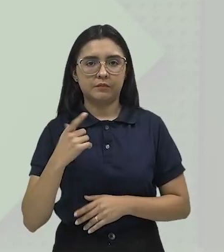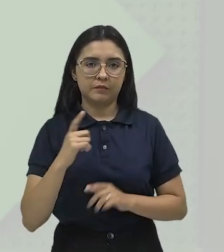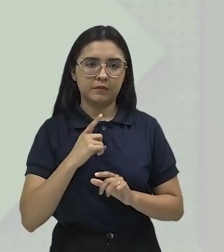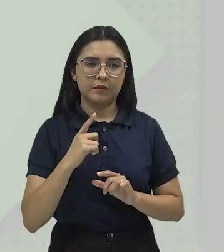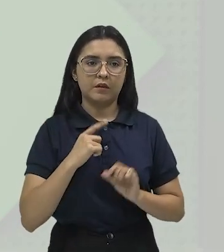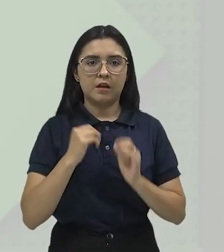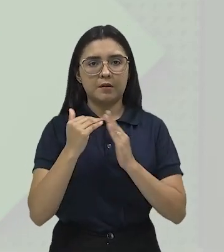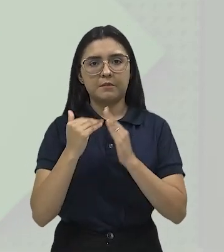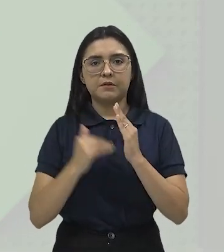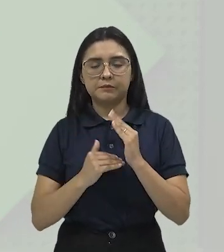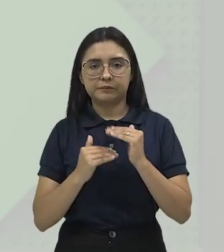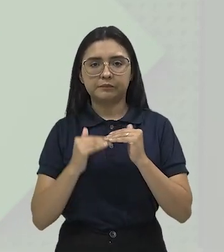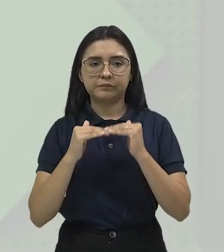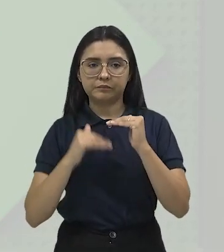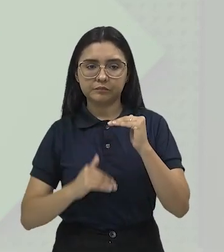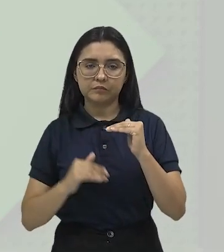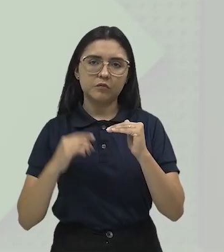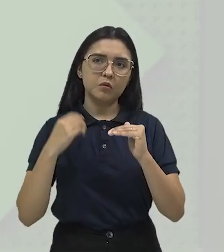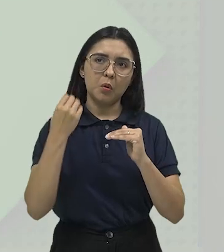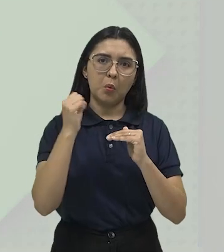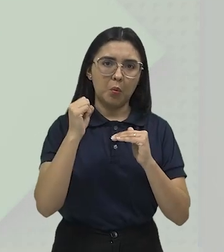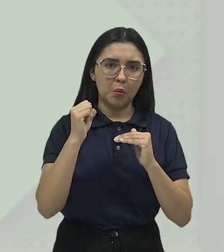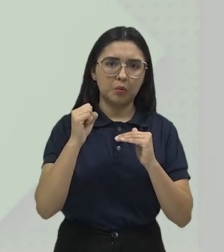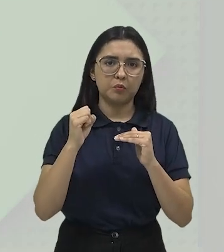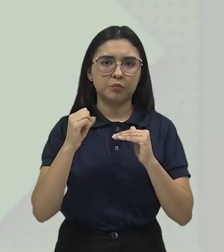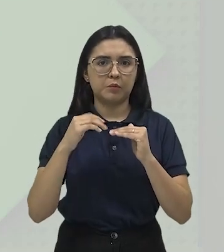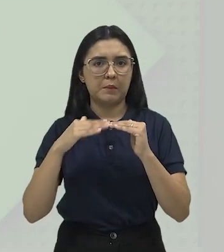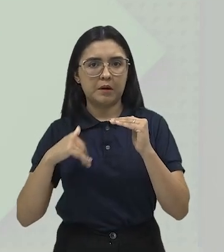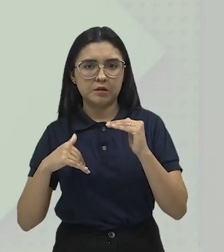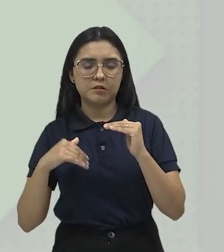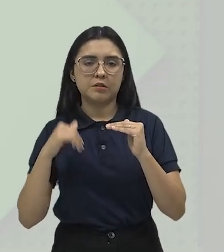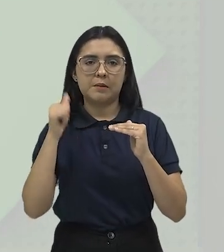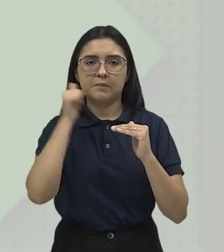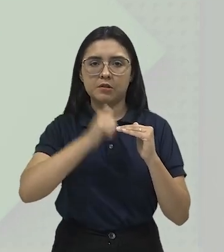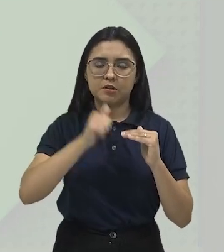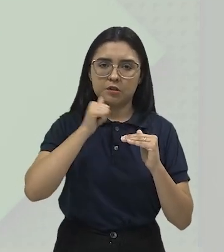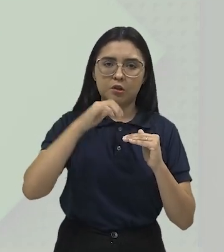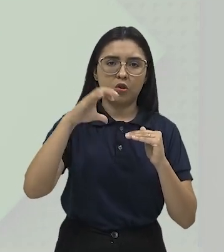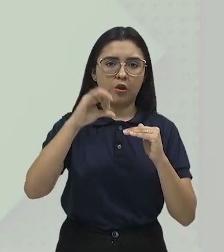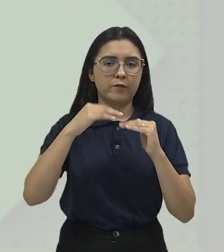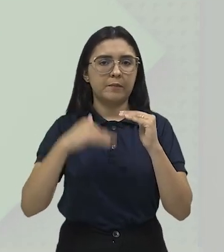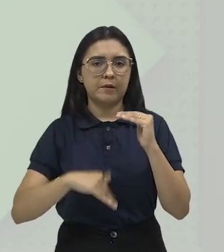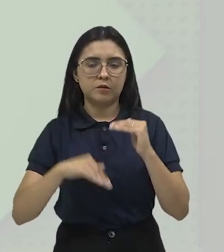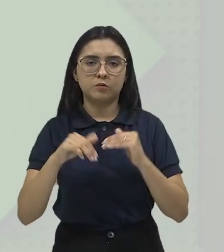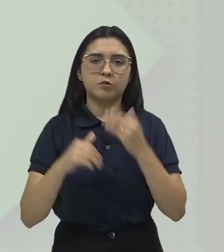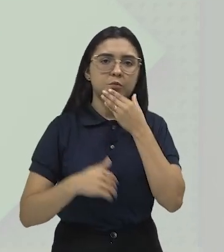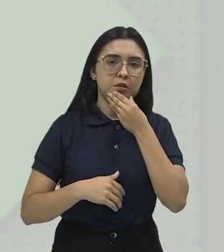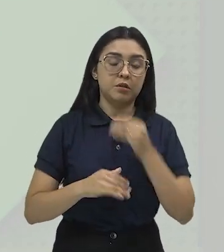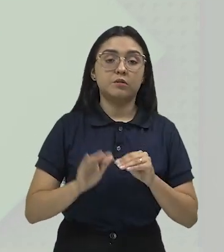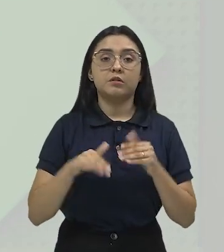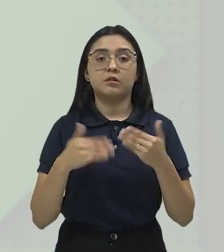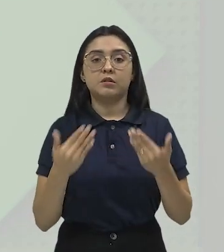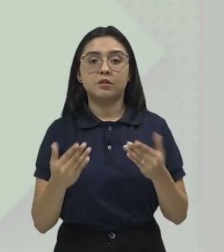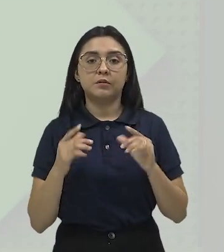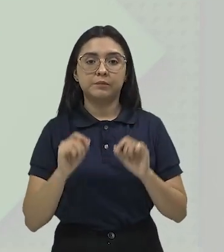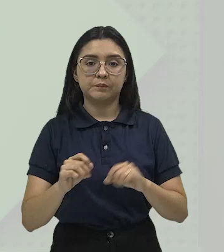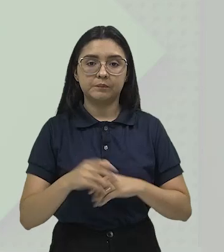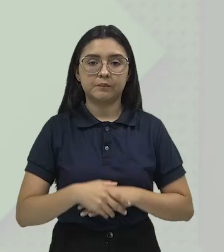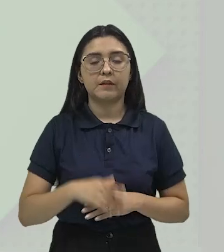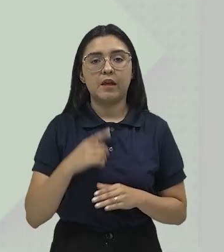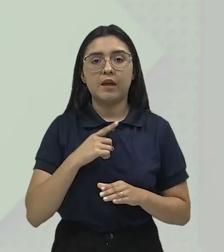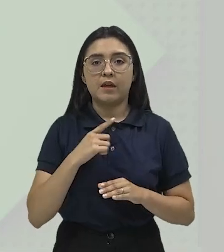essas idades, inferior a 8 anos aí nas meninas, inferior a 9 anos nos meninos, aí a gente fala de